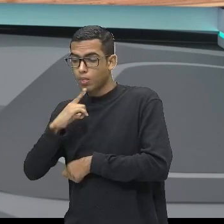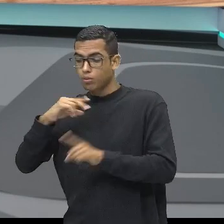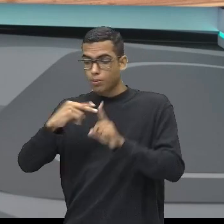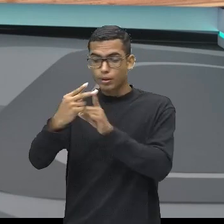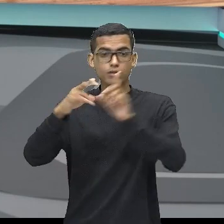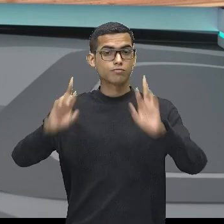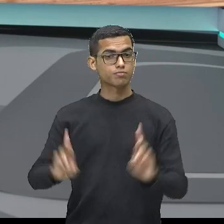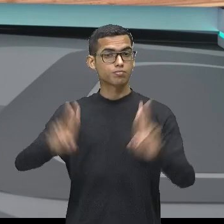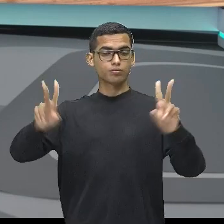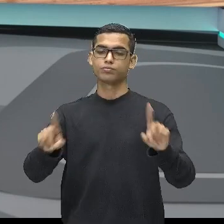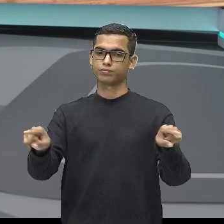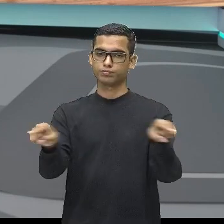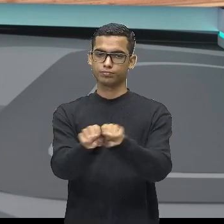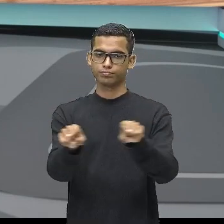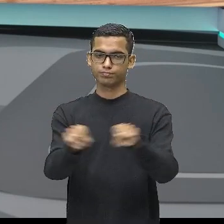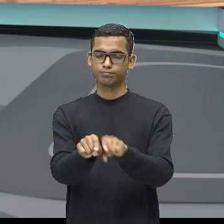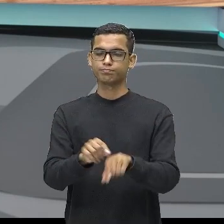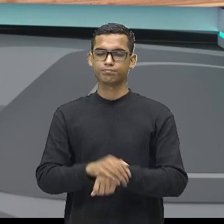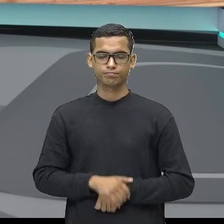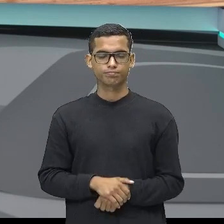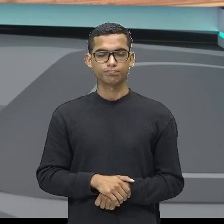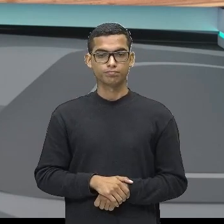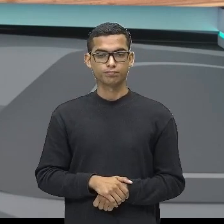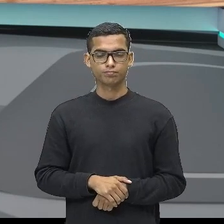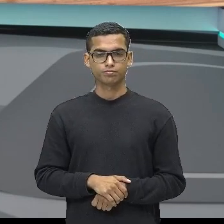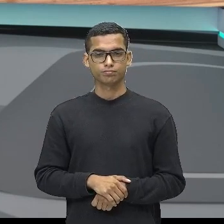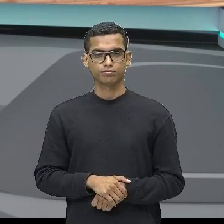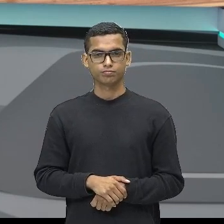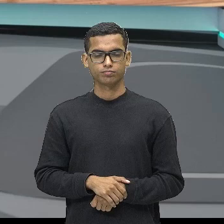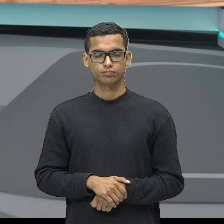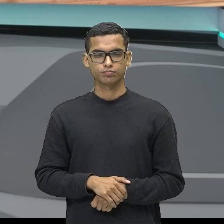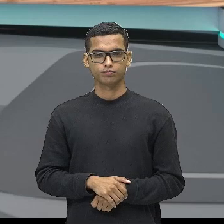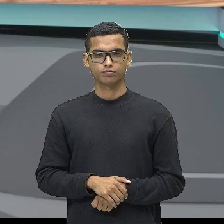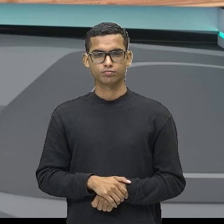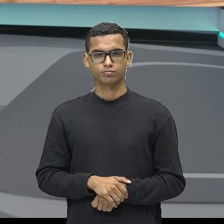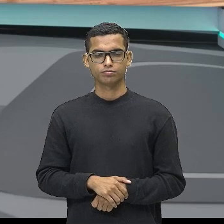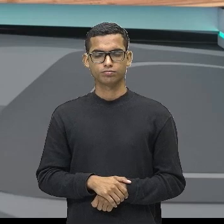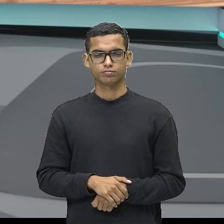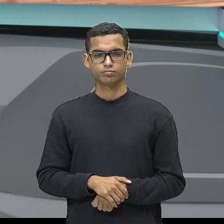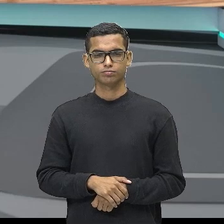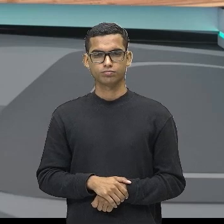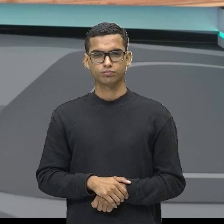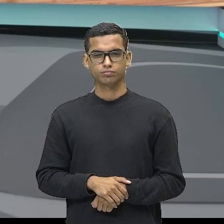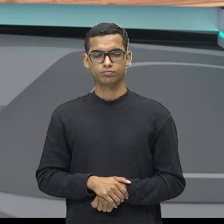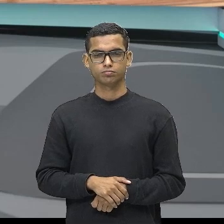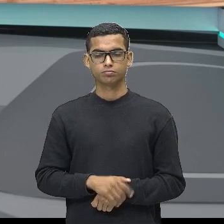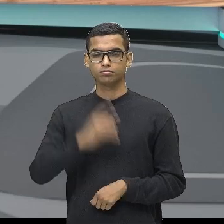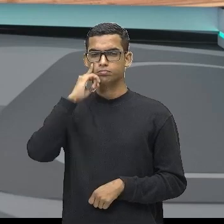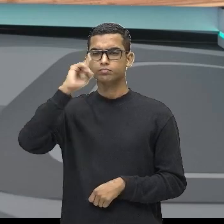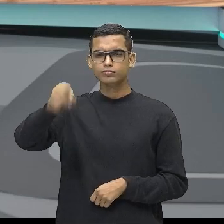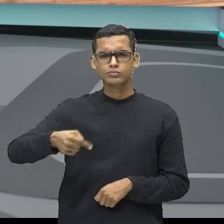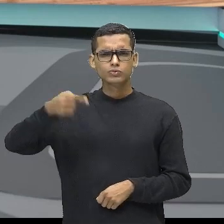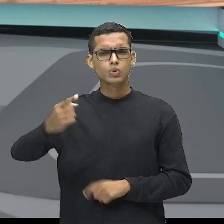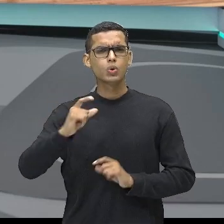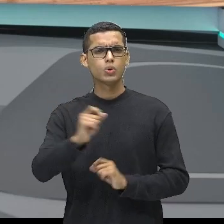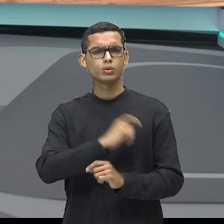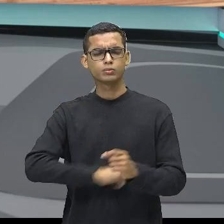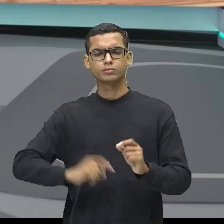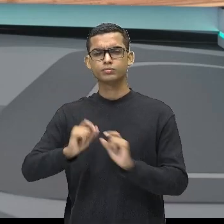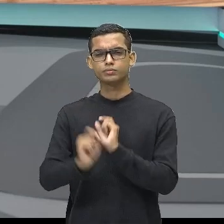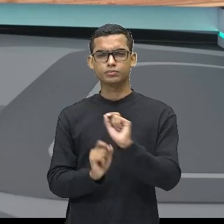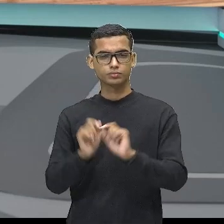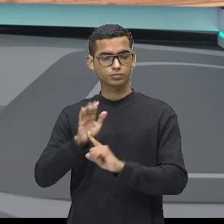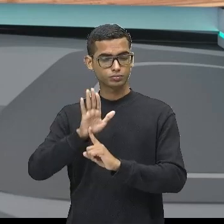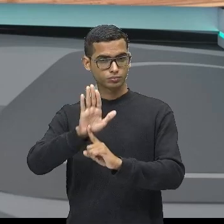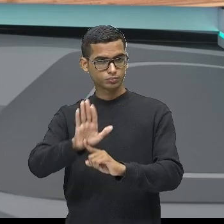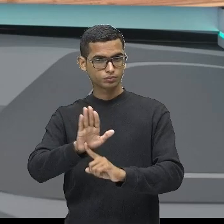nós tivemos a apresentação do tema, certo? Em sequência, percebo que nós tivemos também ali um momento em que foram